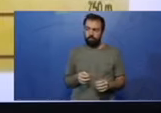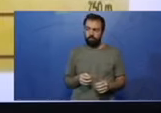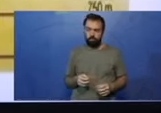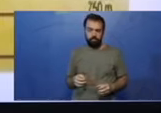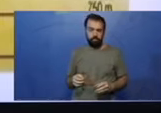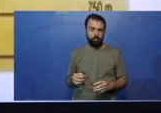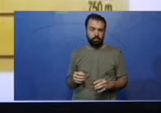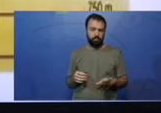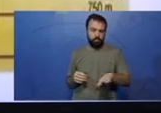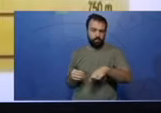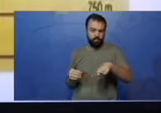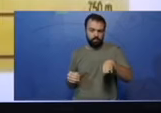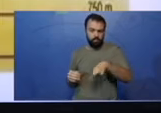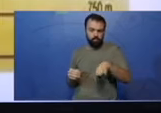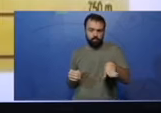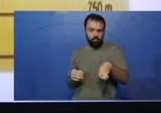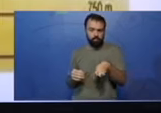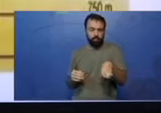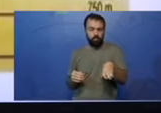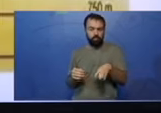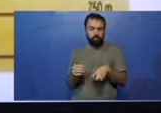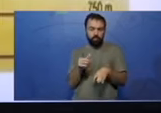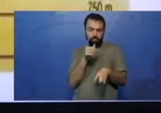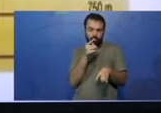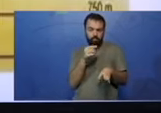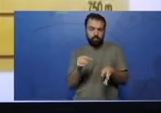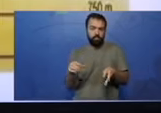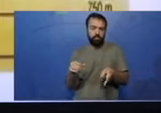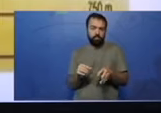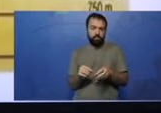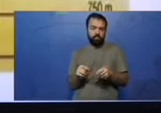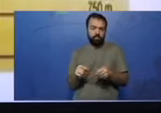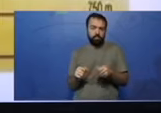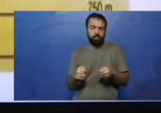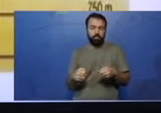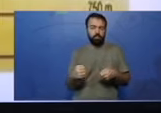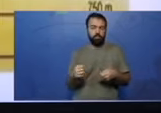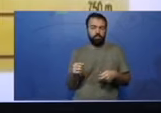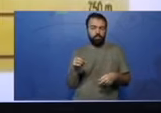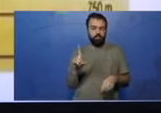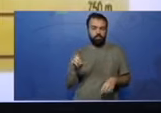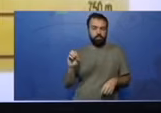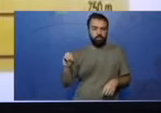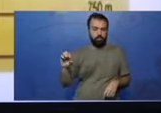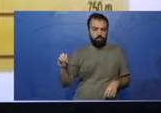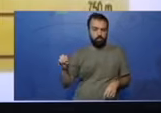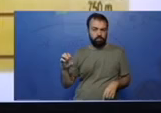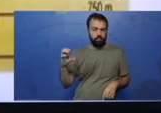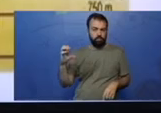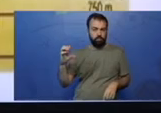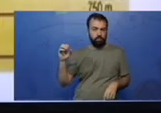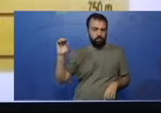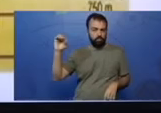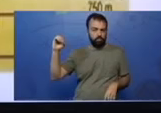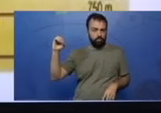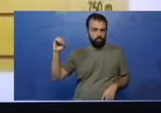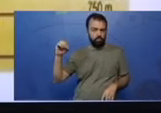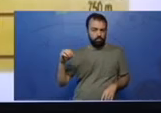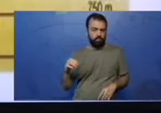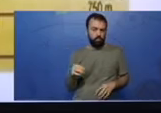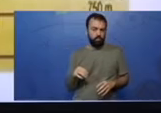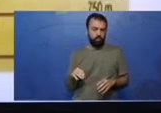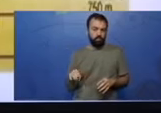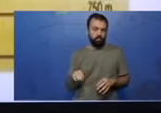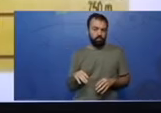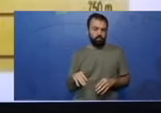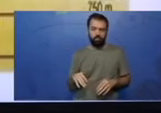a água, né? A gente está usando o exemplo da água a 100 graus Celsius. Em São Paulo, que é a 750 metros de altura